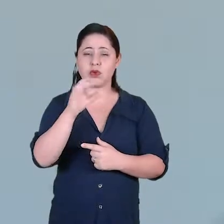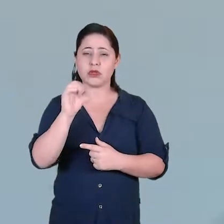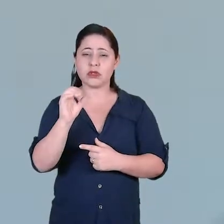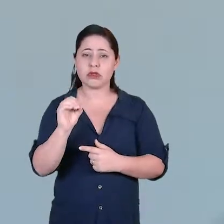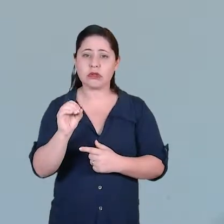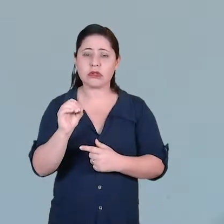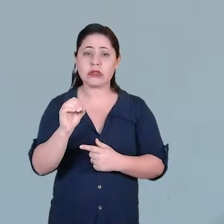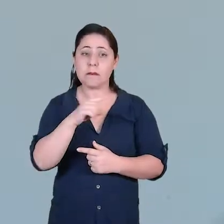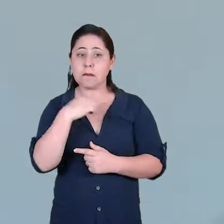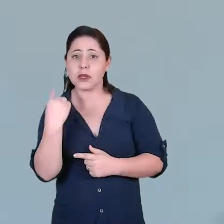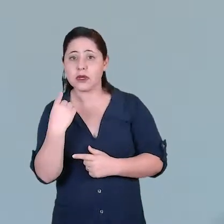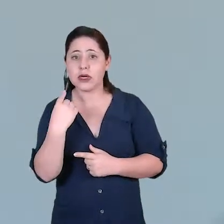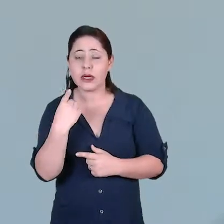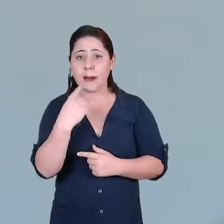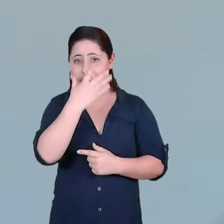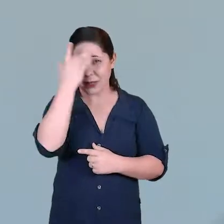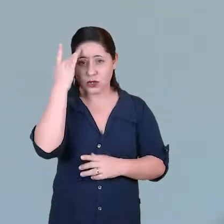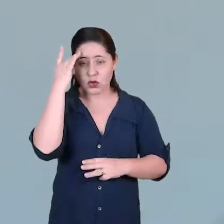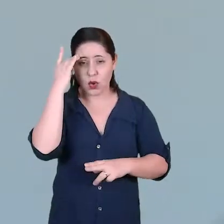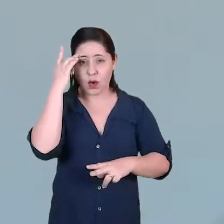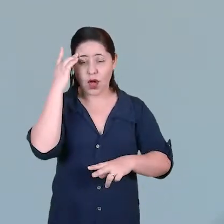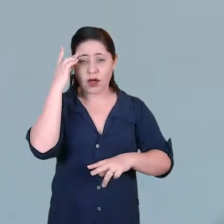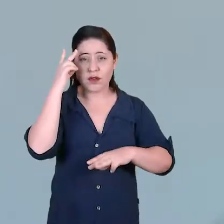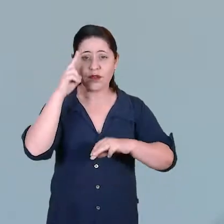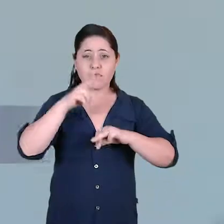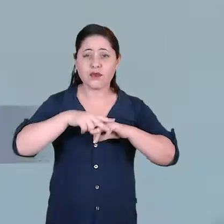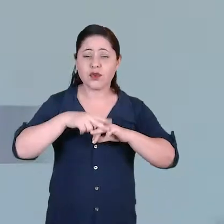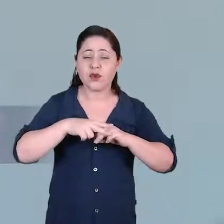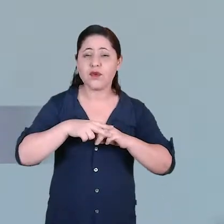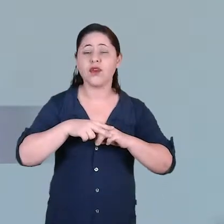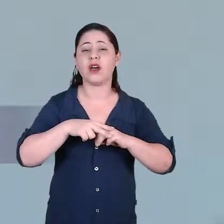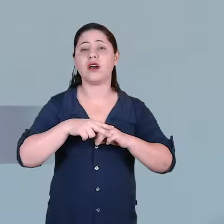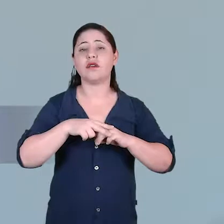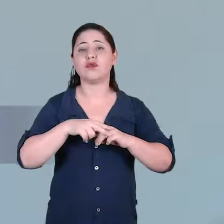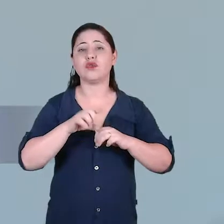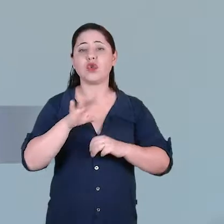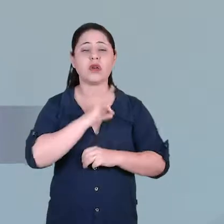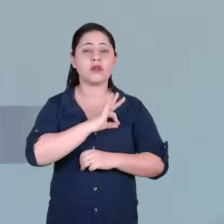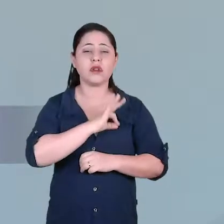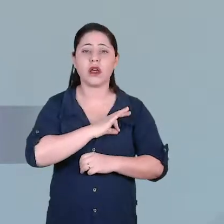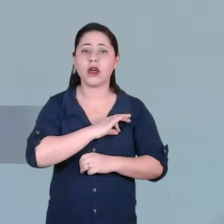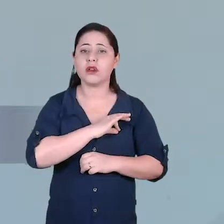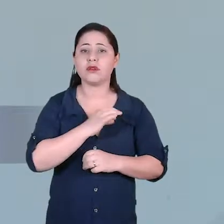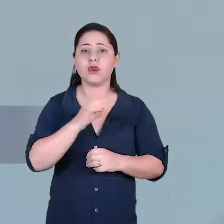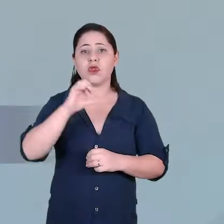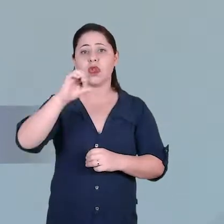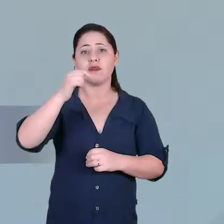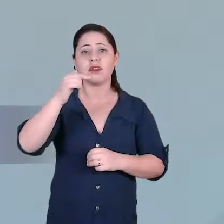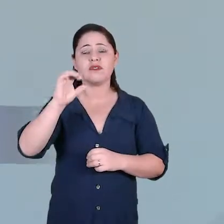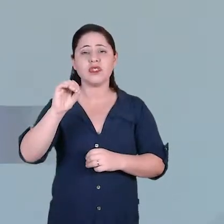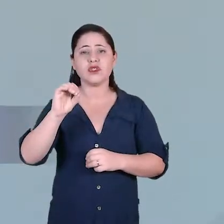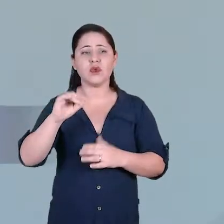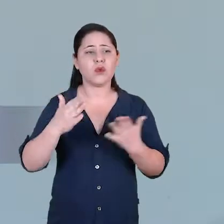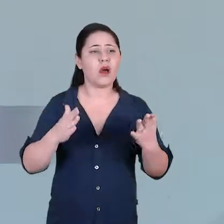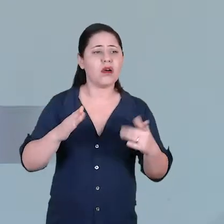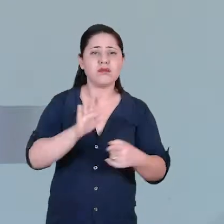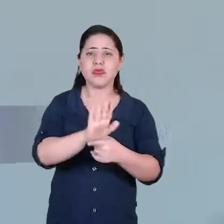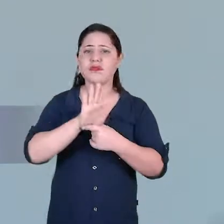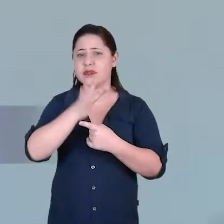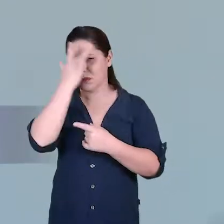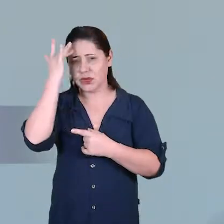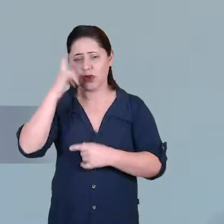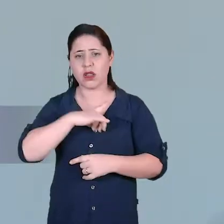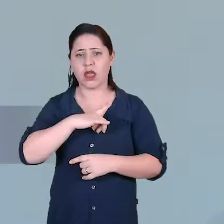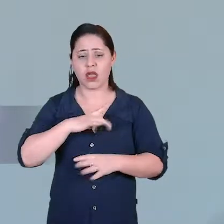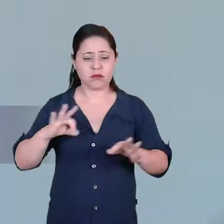recebe R$720. Não limitado ao salário mínimo. Ou seja, que privilégio essa pessoa tem? Será que